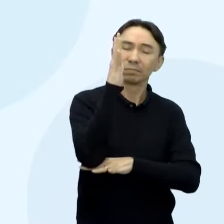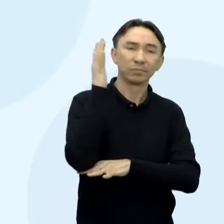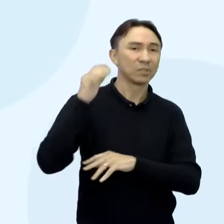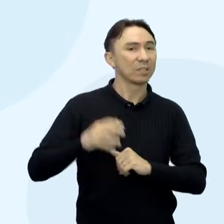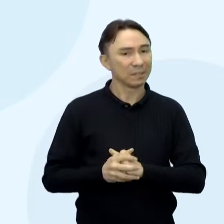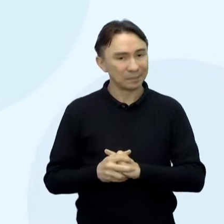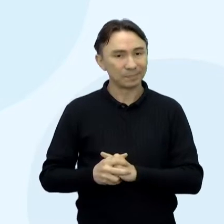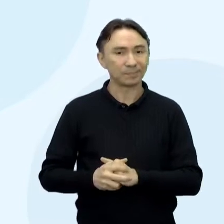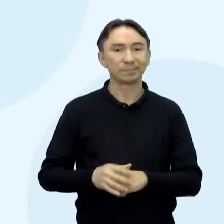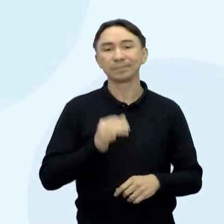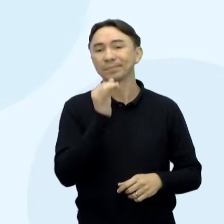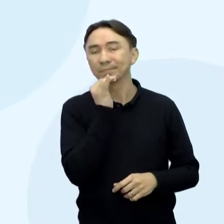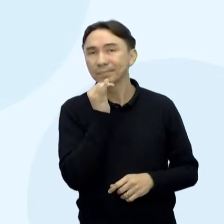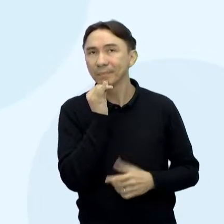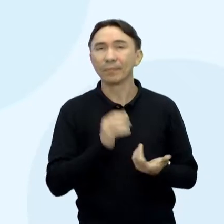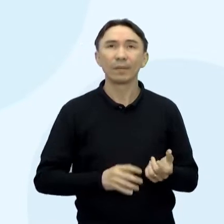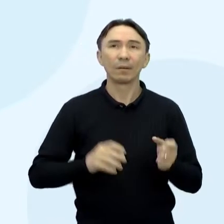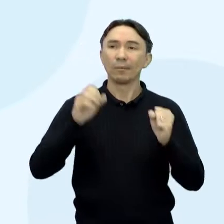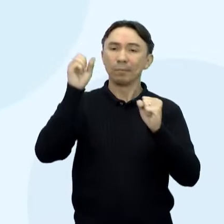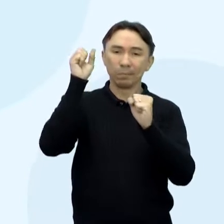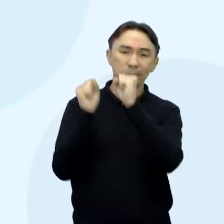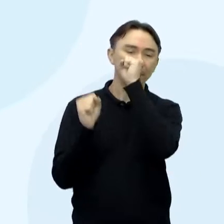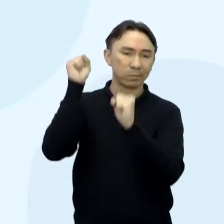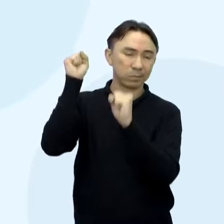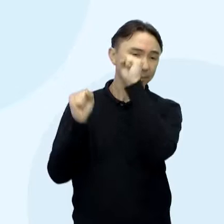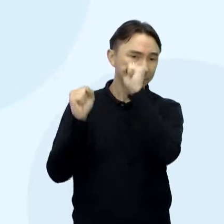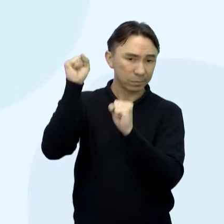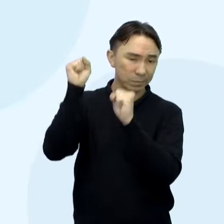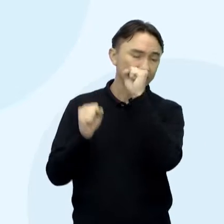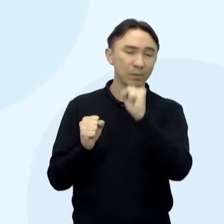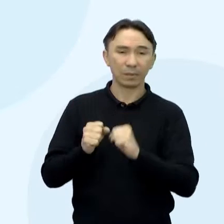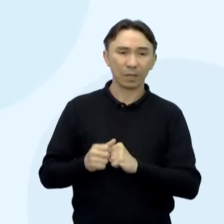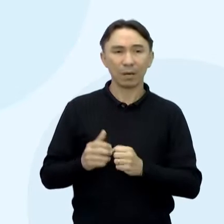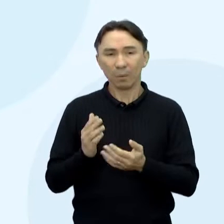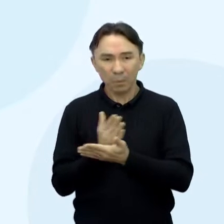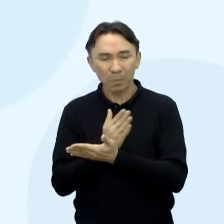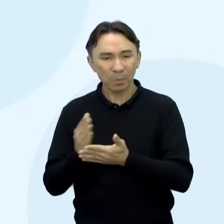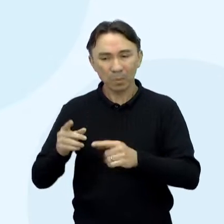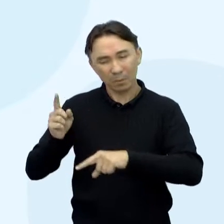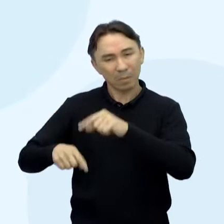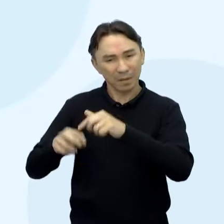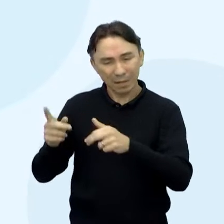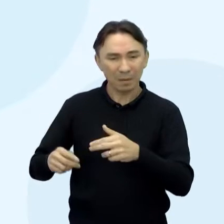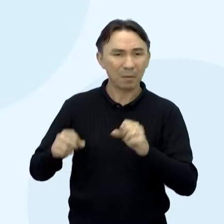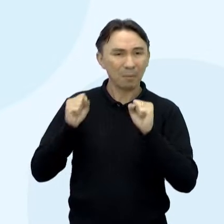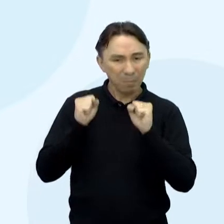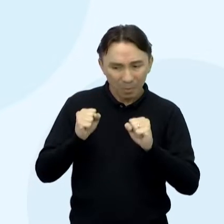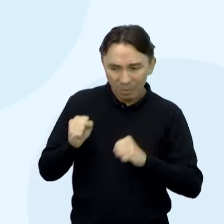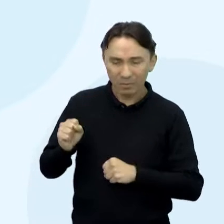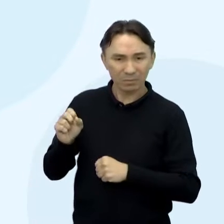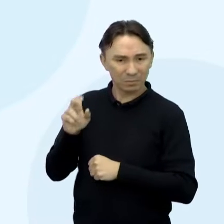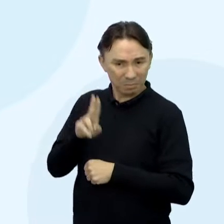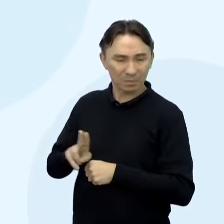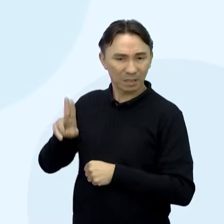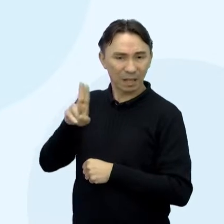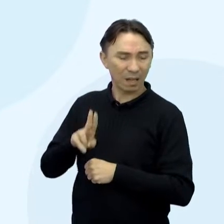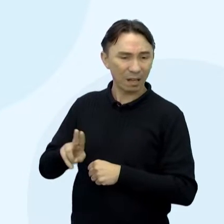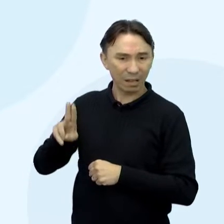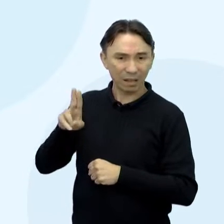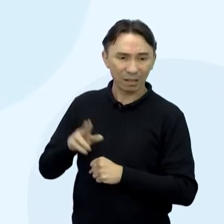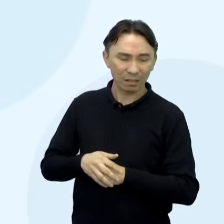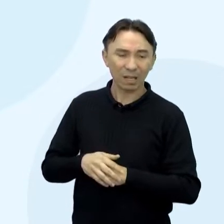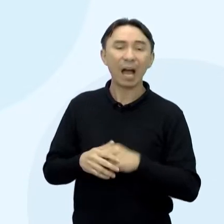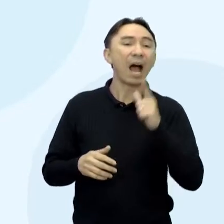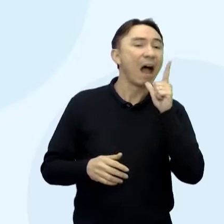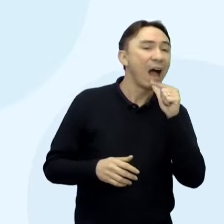indústria, né? Essa indústria ela pode reaproveitar parte do seu material, ela pode reciclar água, né? Por exemplo, nós